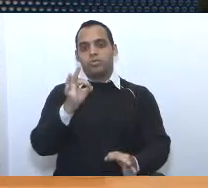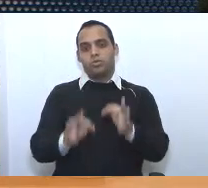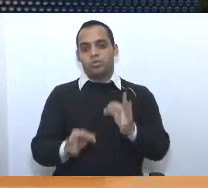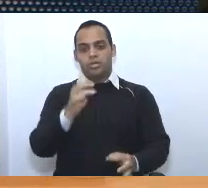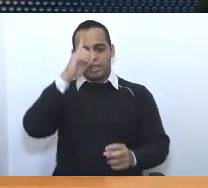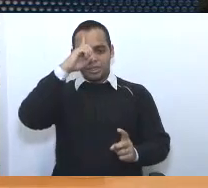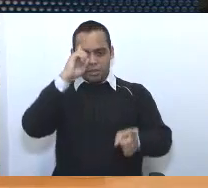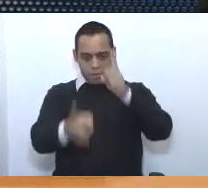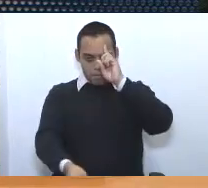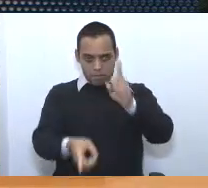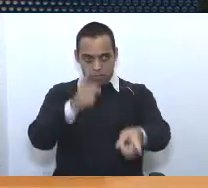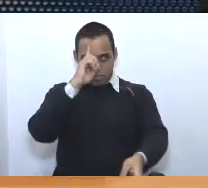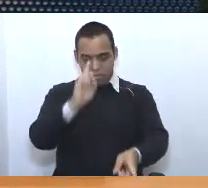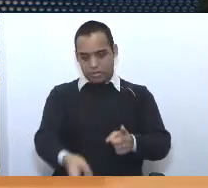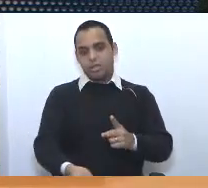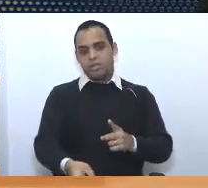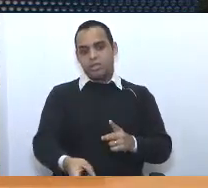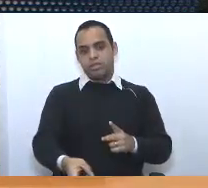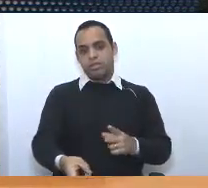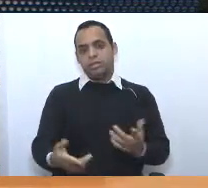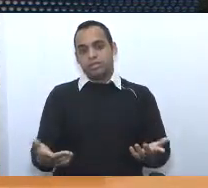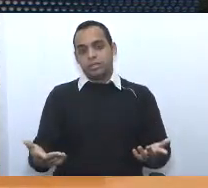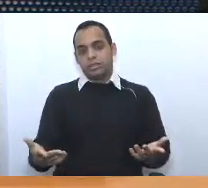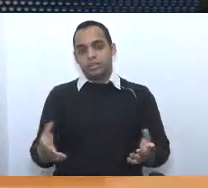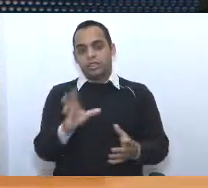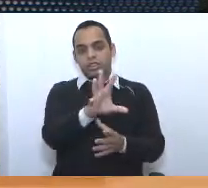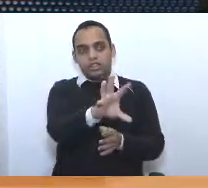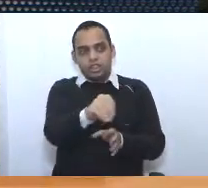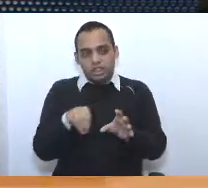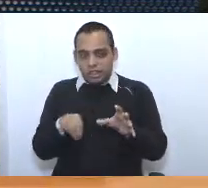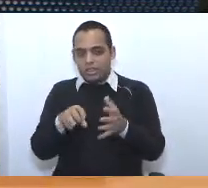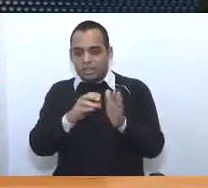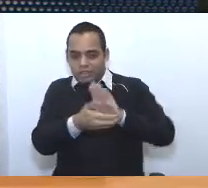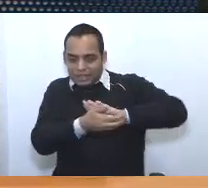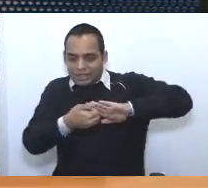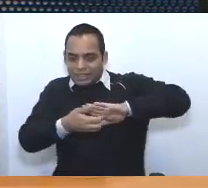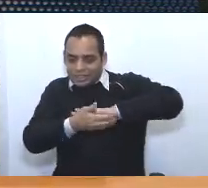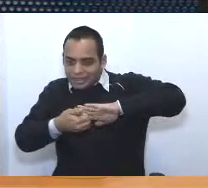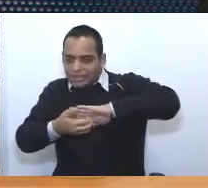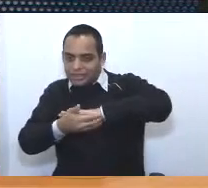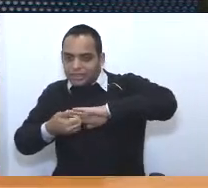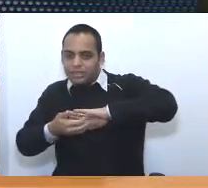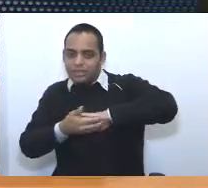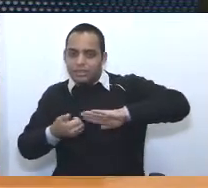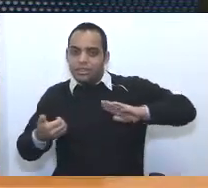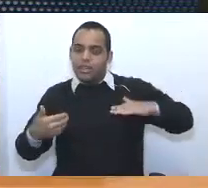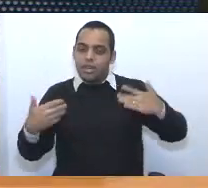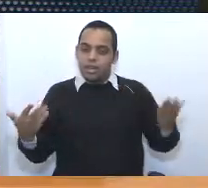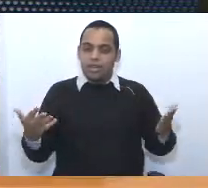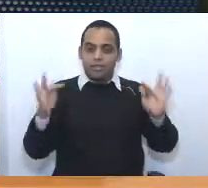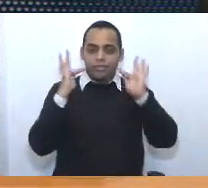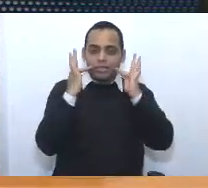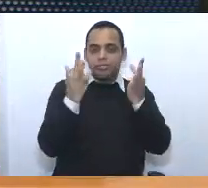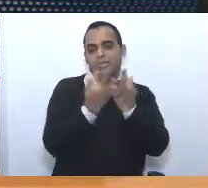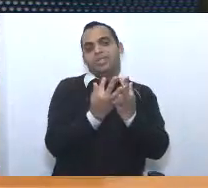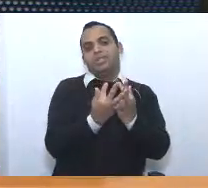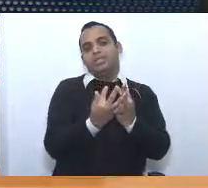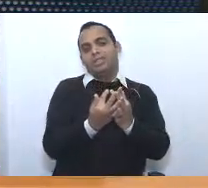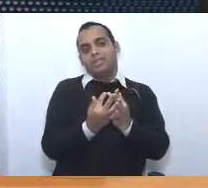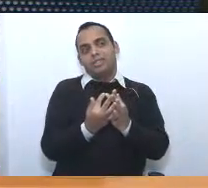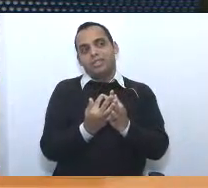determina que haja a remoção dos pallets ou de familiares. Só